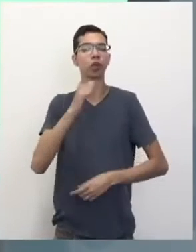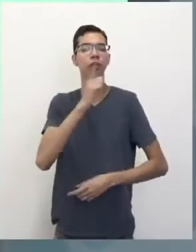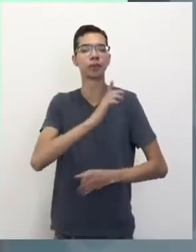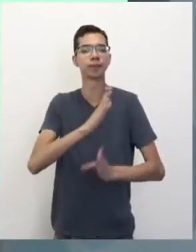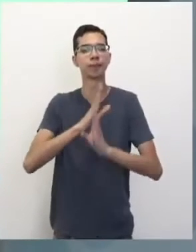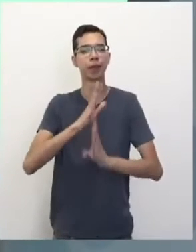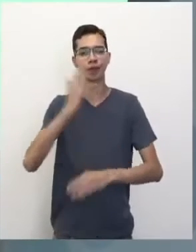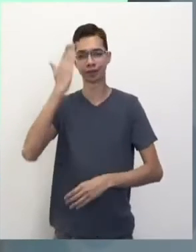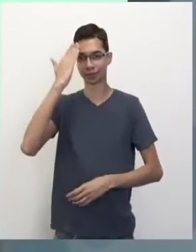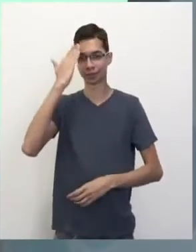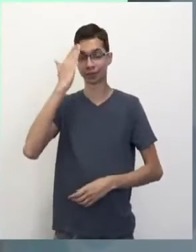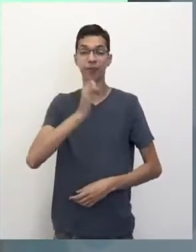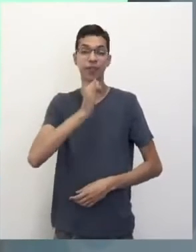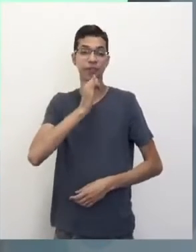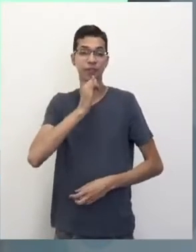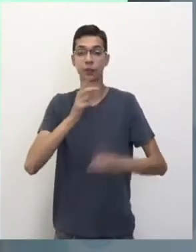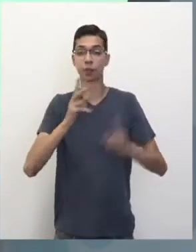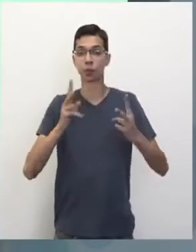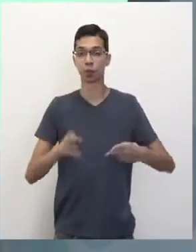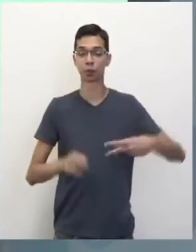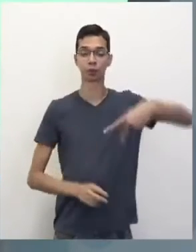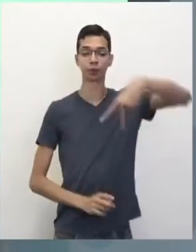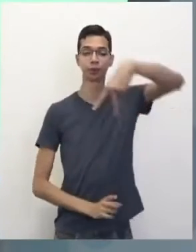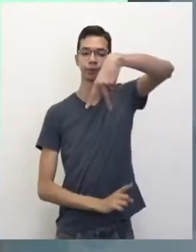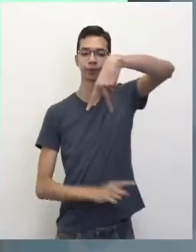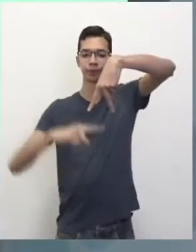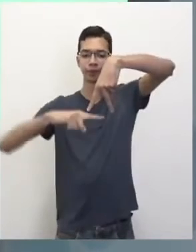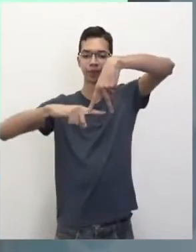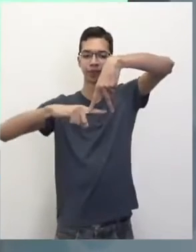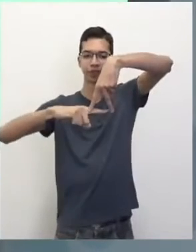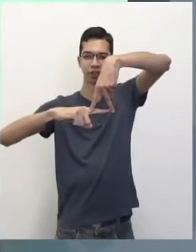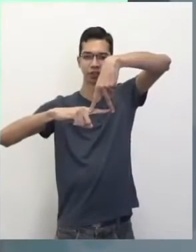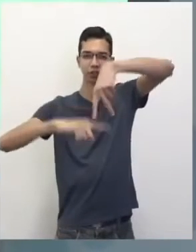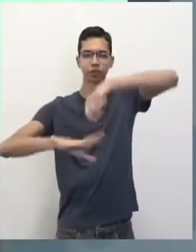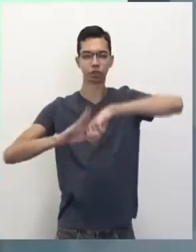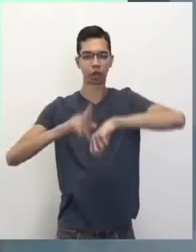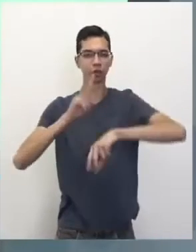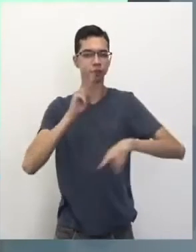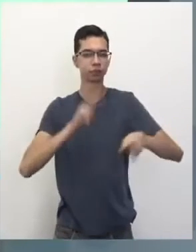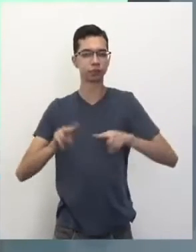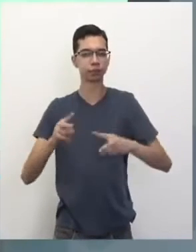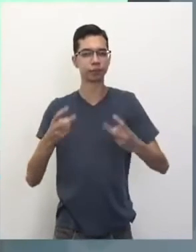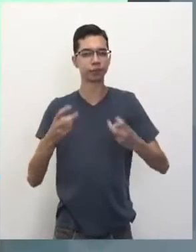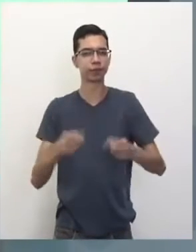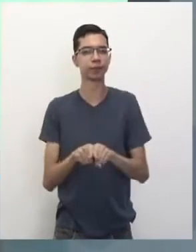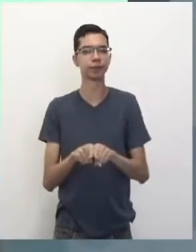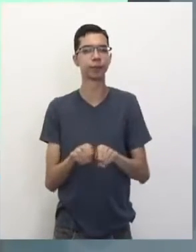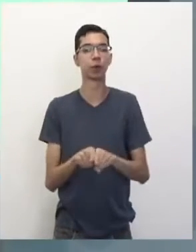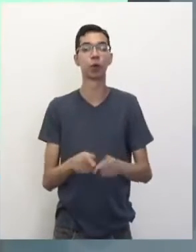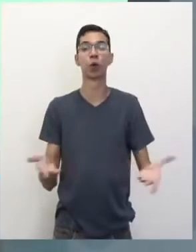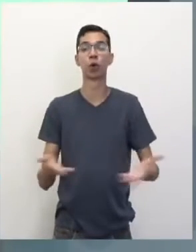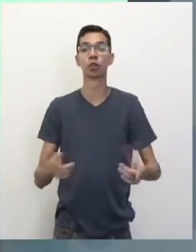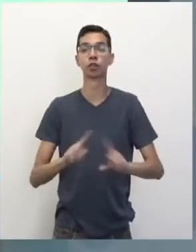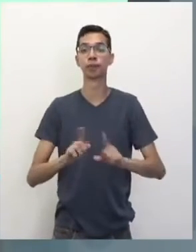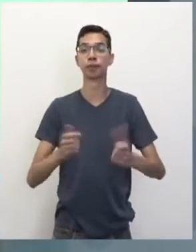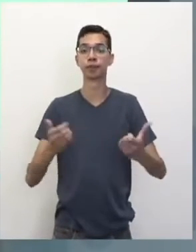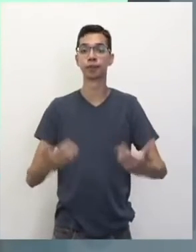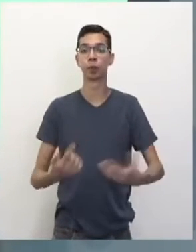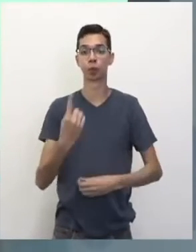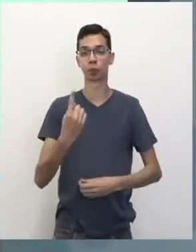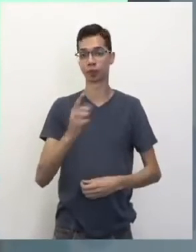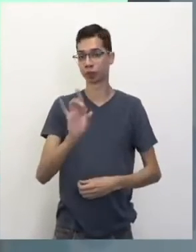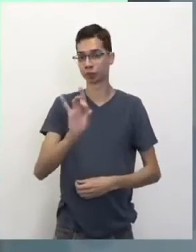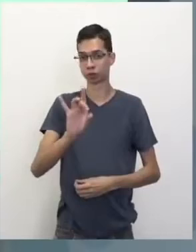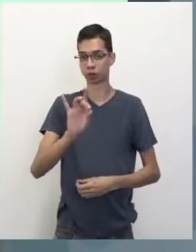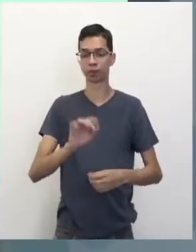O triângulo é uma delas, mas nós já vimos isso, nós já observamos. Hoje, nós vamos específico para um ângulo,